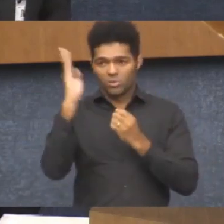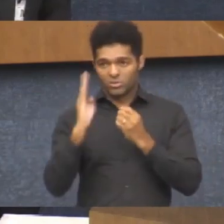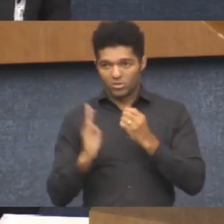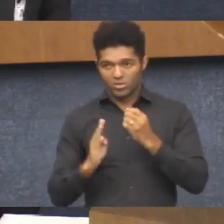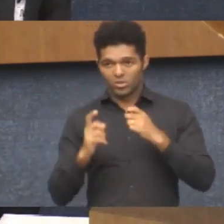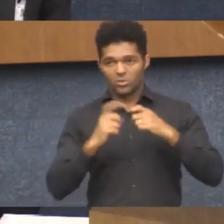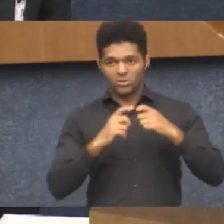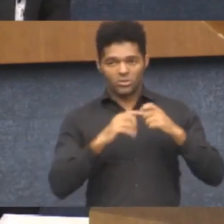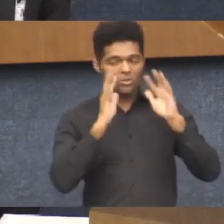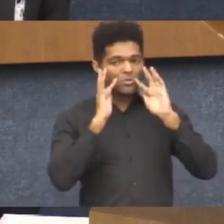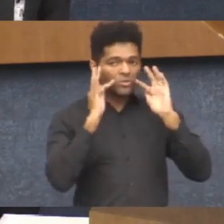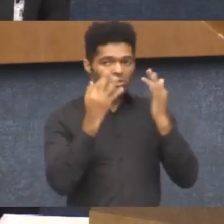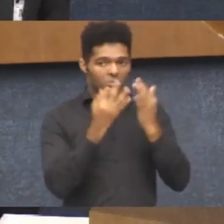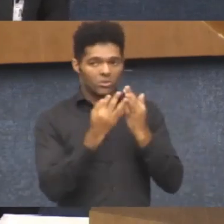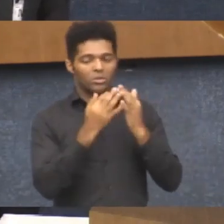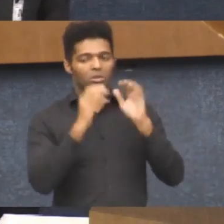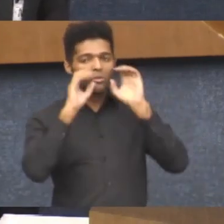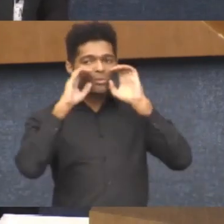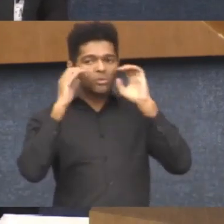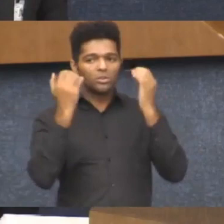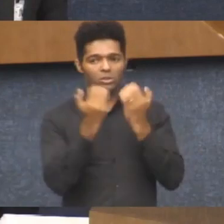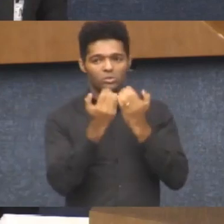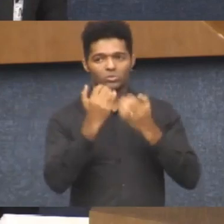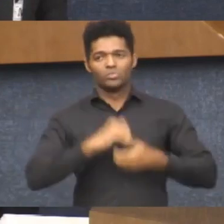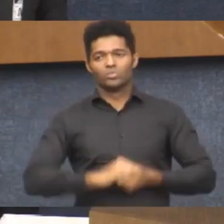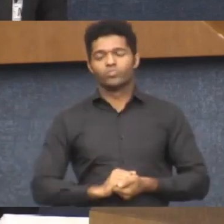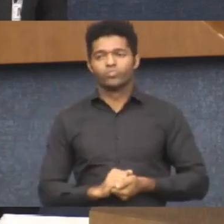e Comunidade.